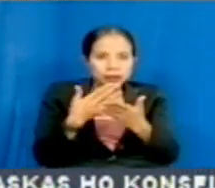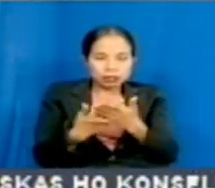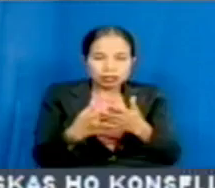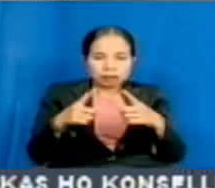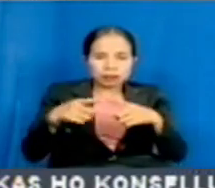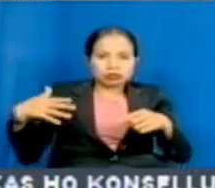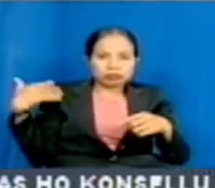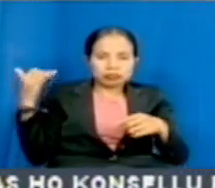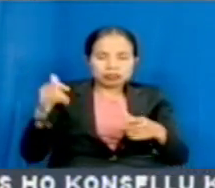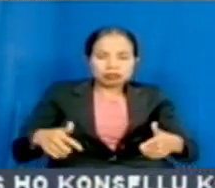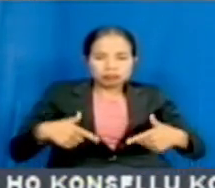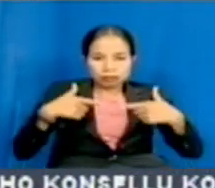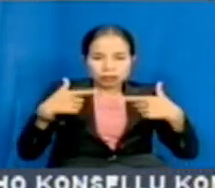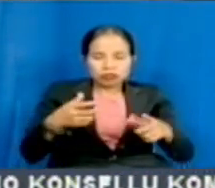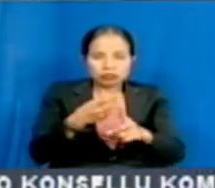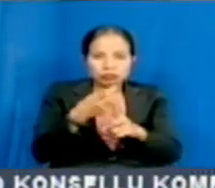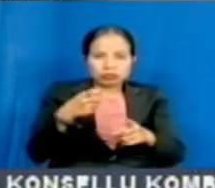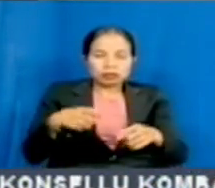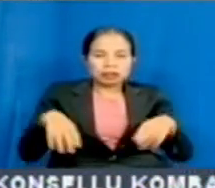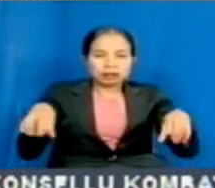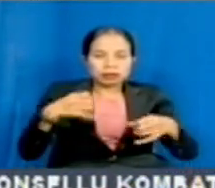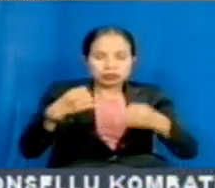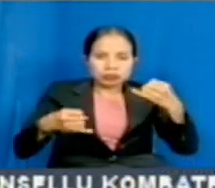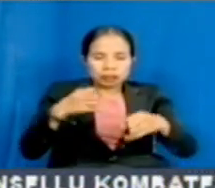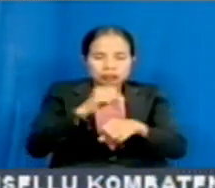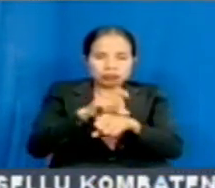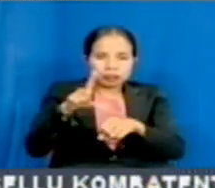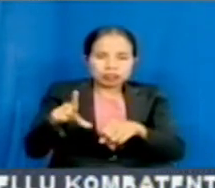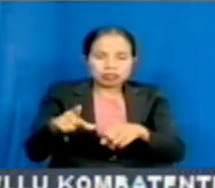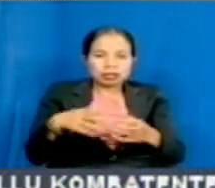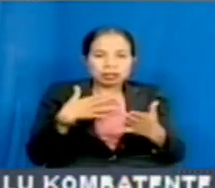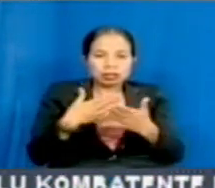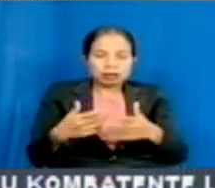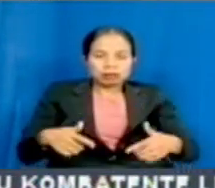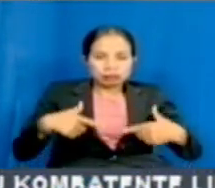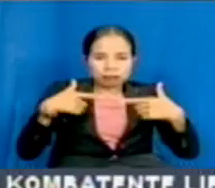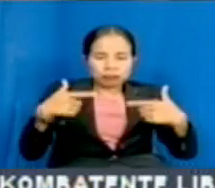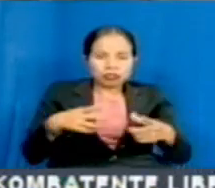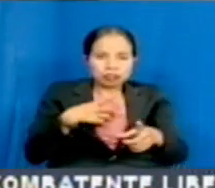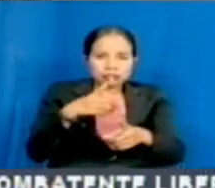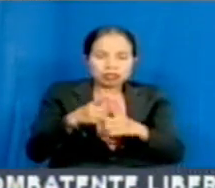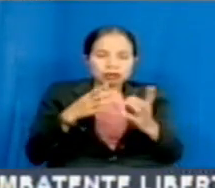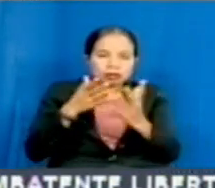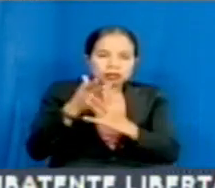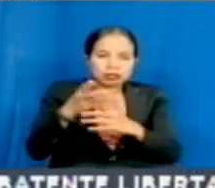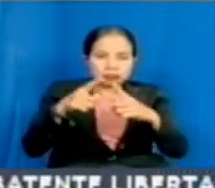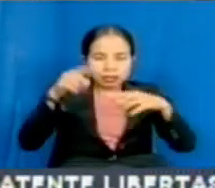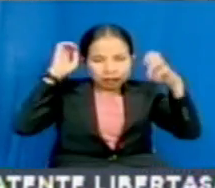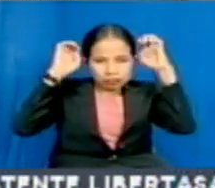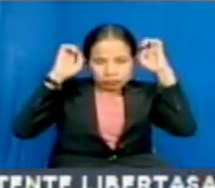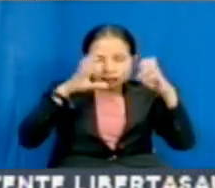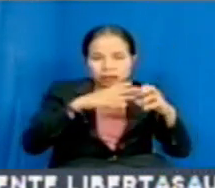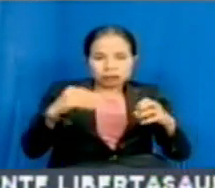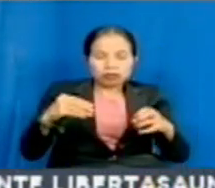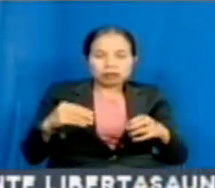para jovens sirene mores, lihusi setor justiça social, qualidade mores, direito acesso à educação